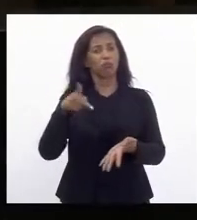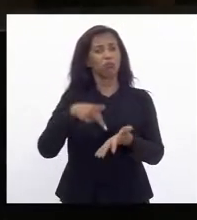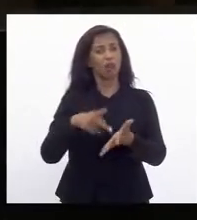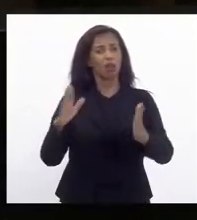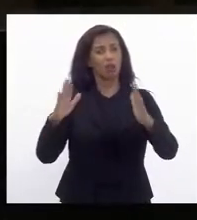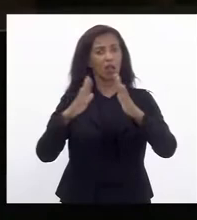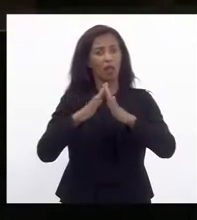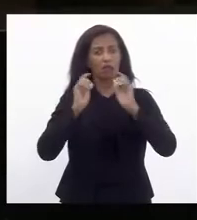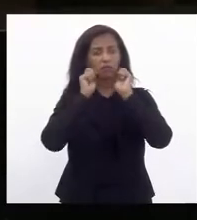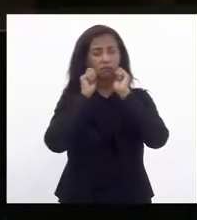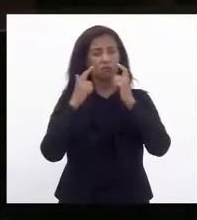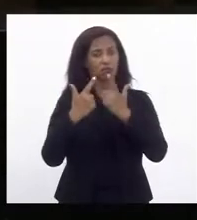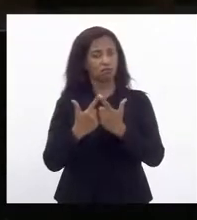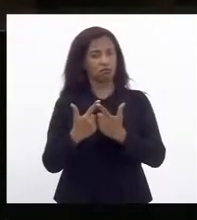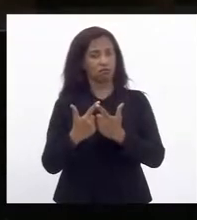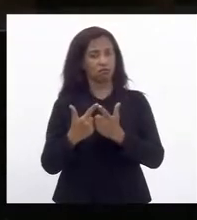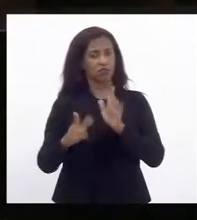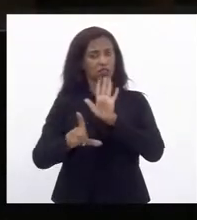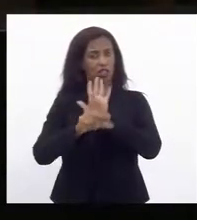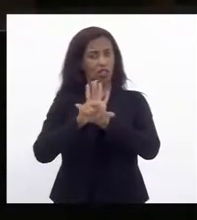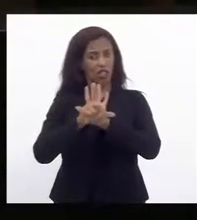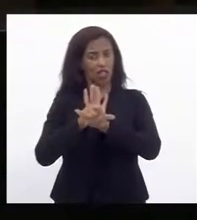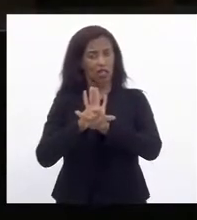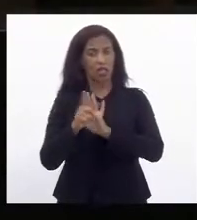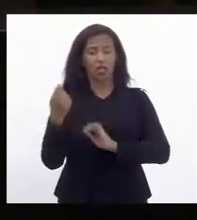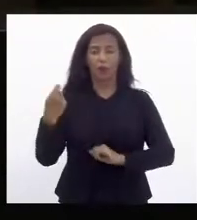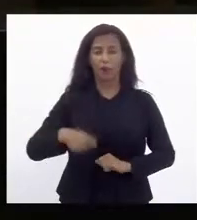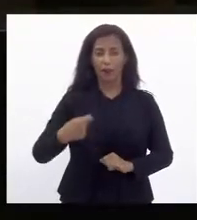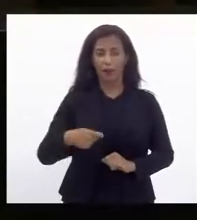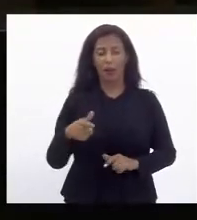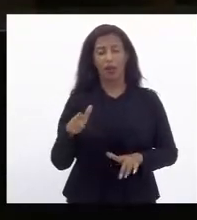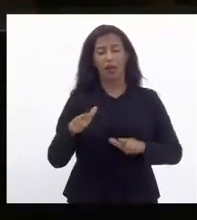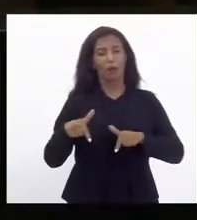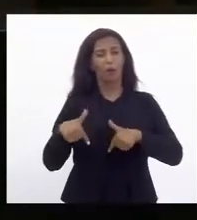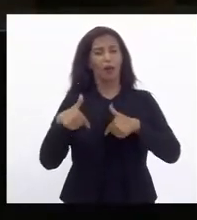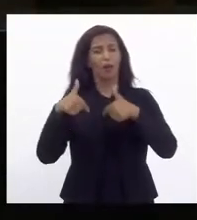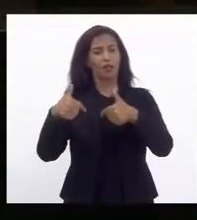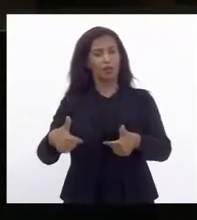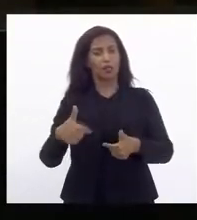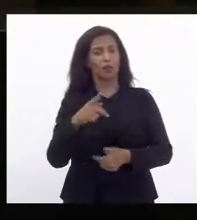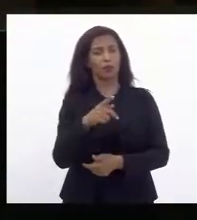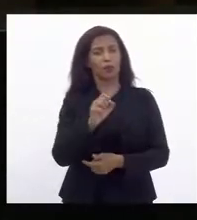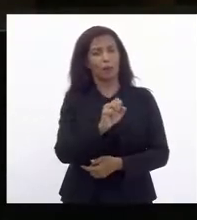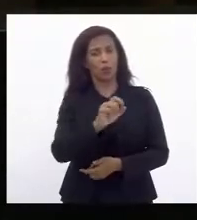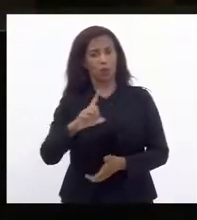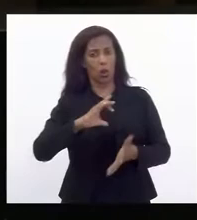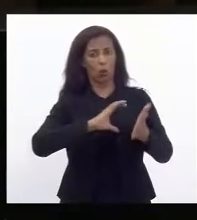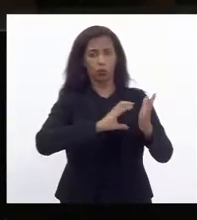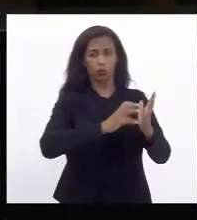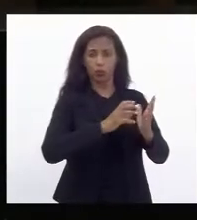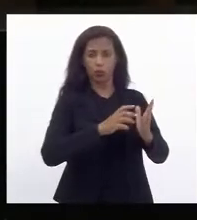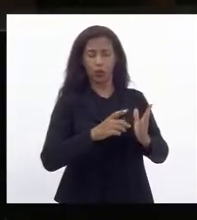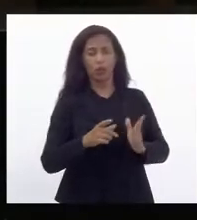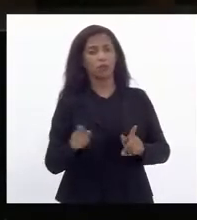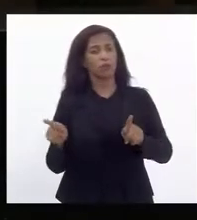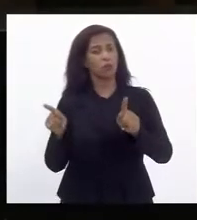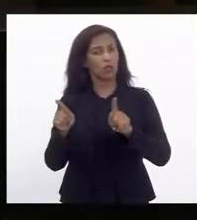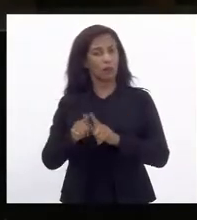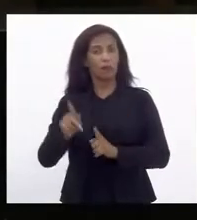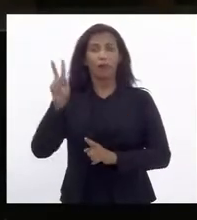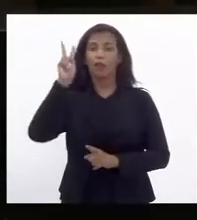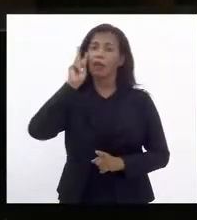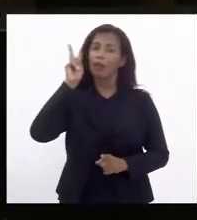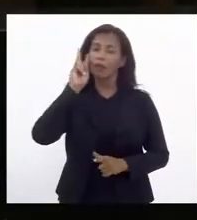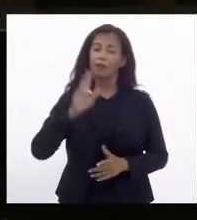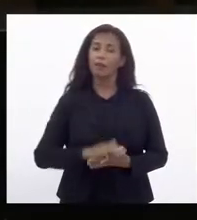casas legislativas. Então, essa é uma ação da bancada do PSOL como um todo, inclusive, ressaltar